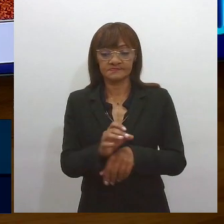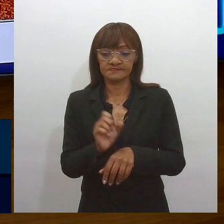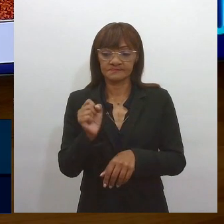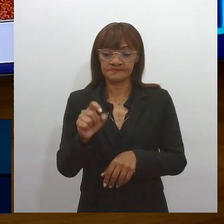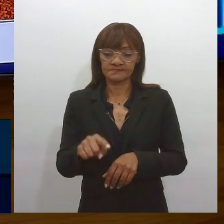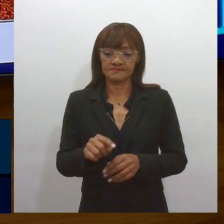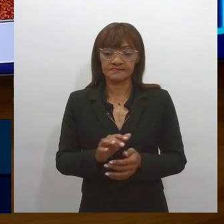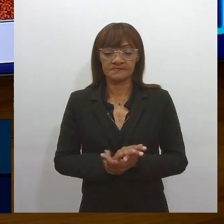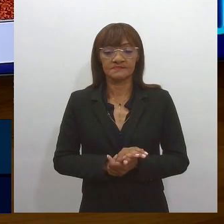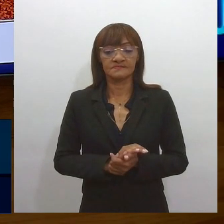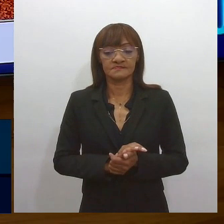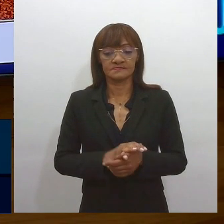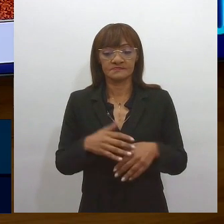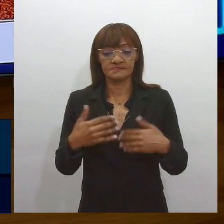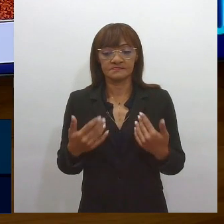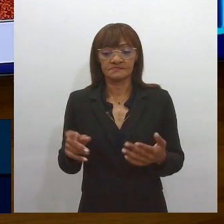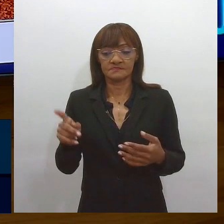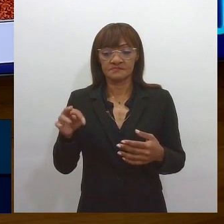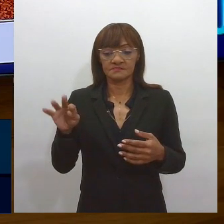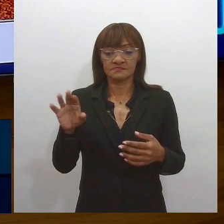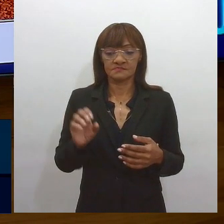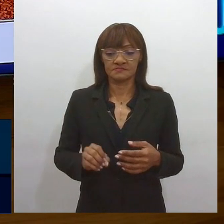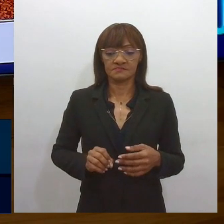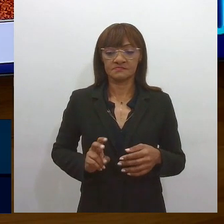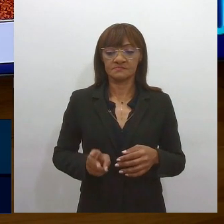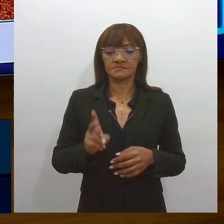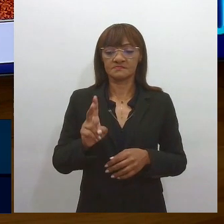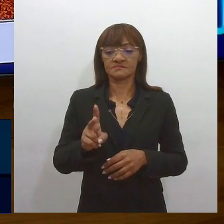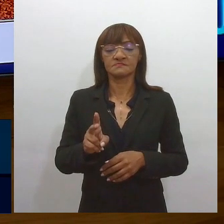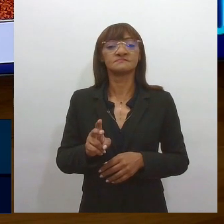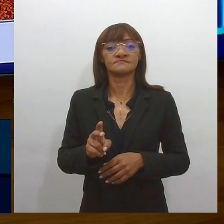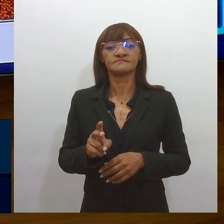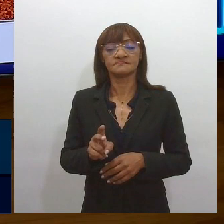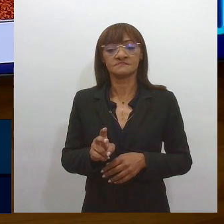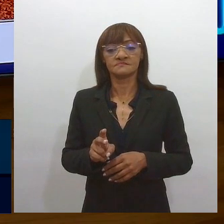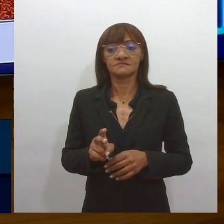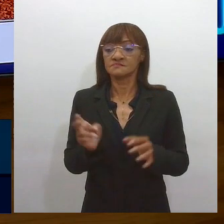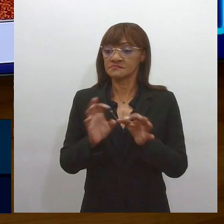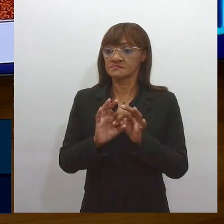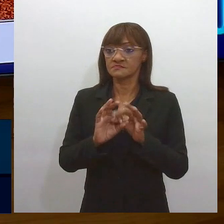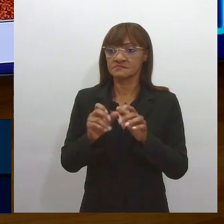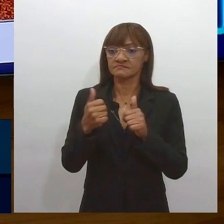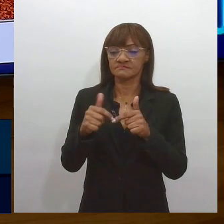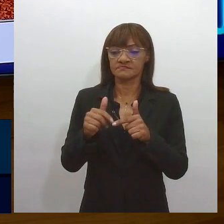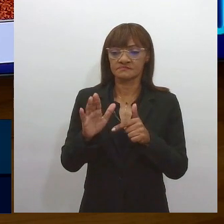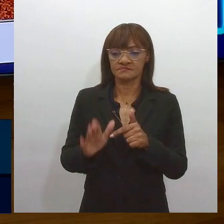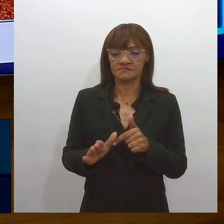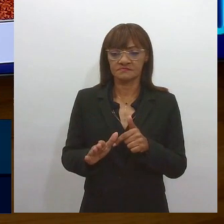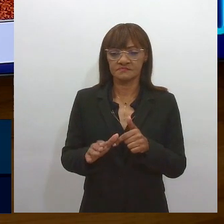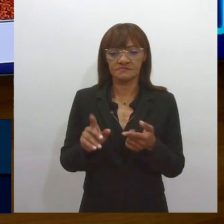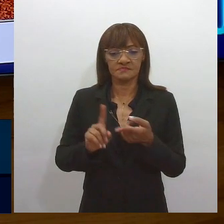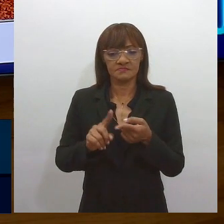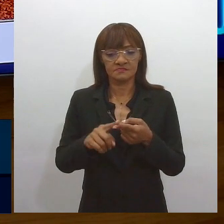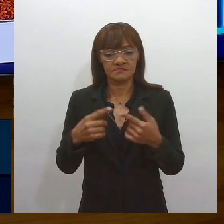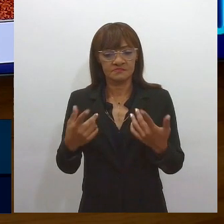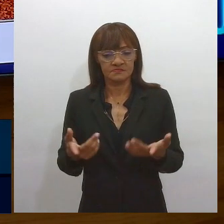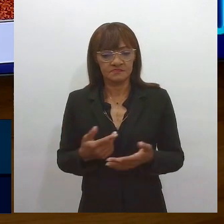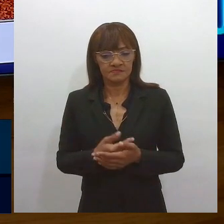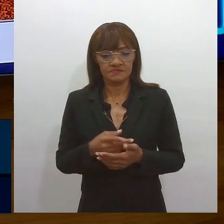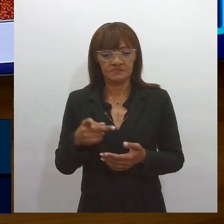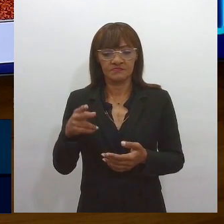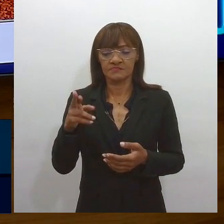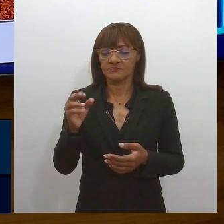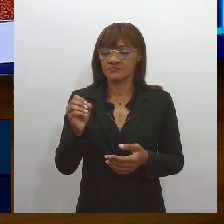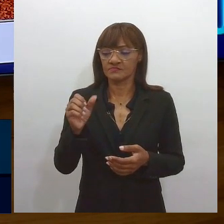conservação tá em plena execução e o proarte é o programa de manutenção das obras de arte que a gente